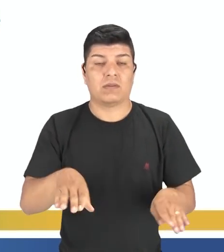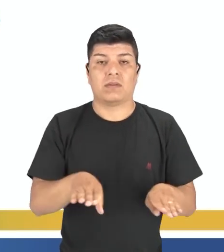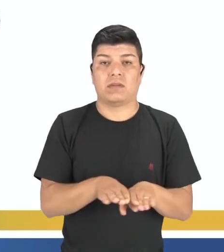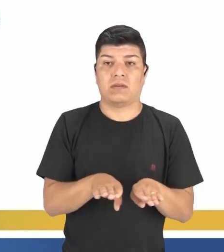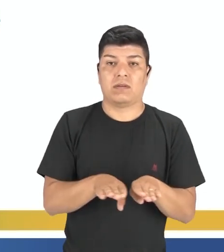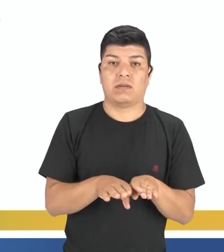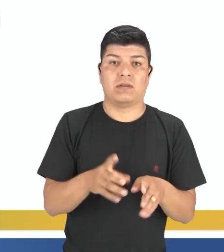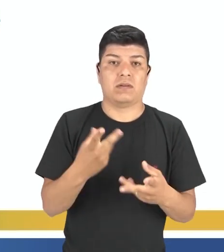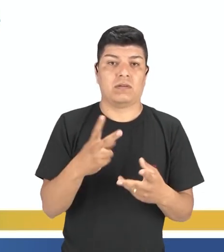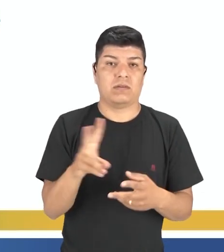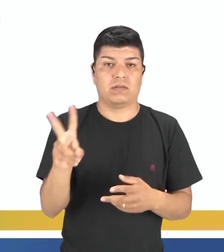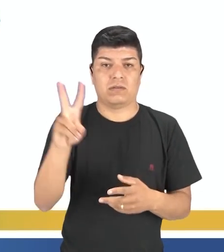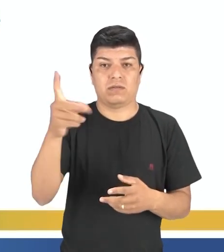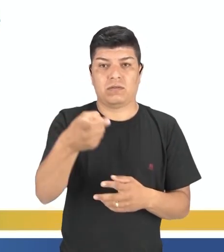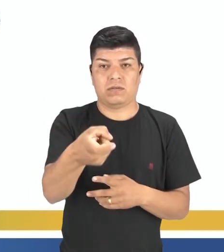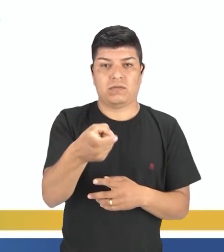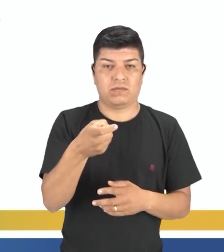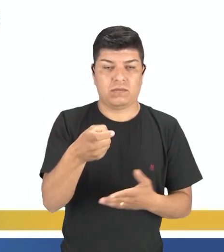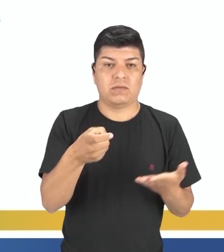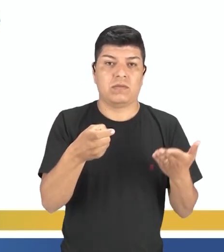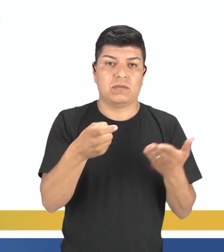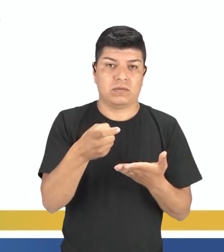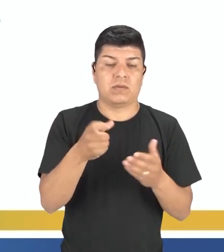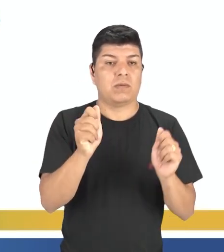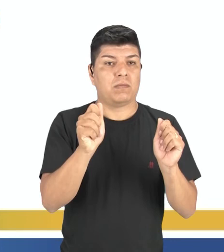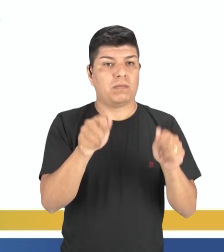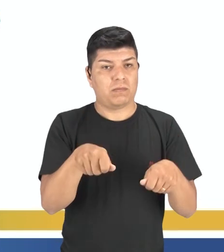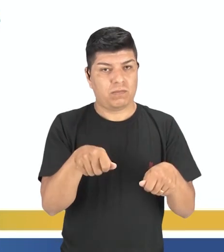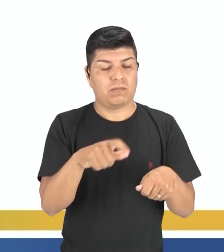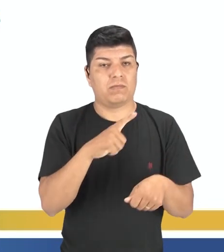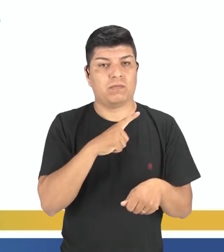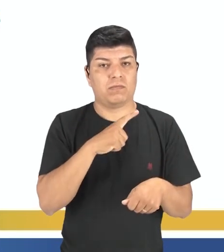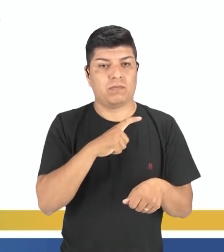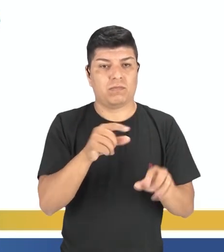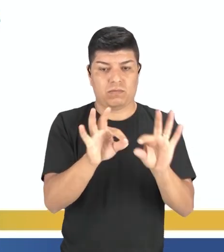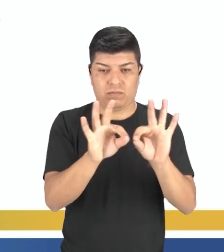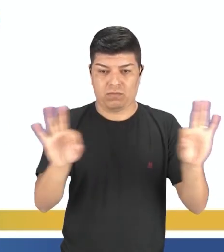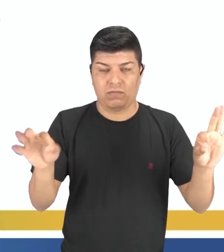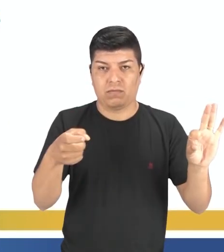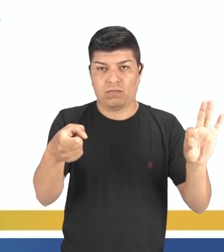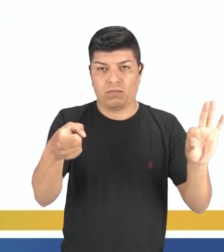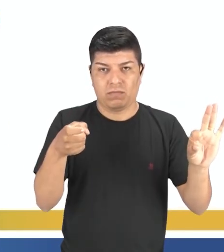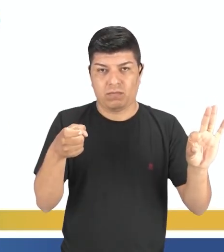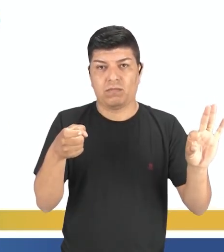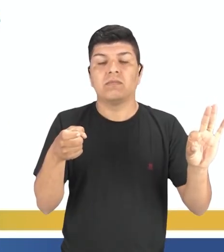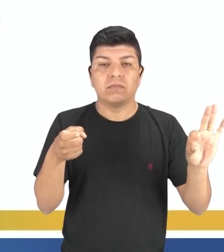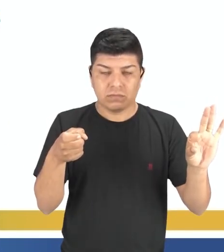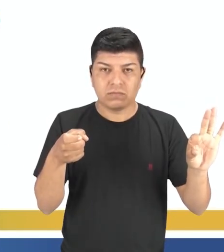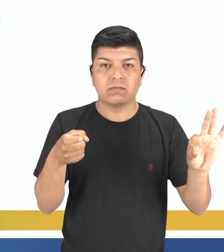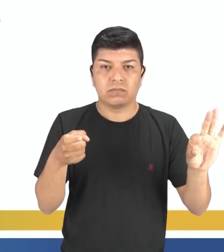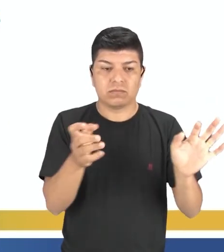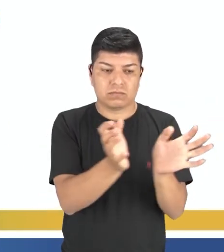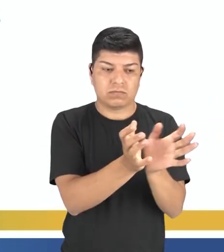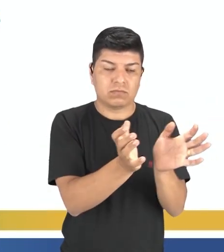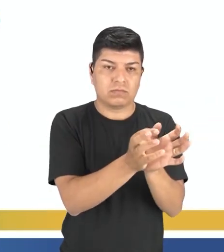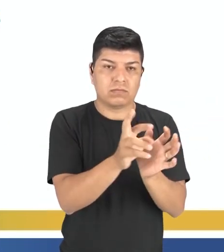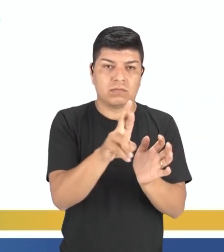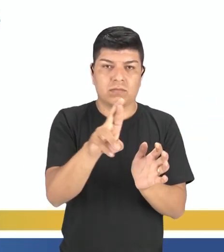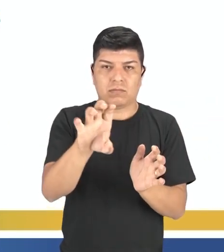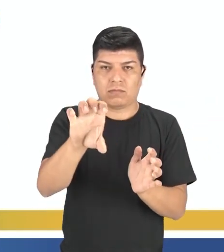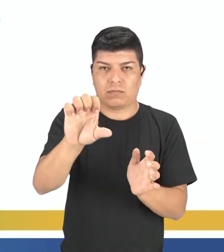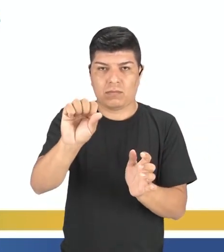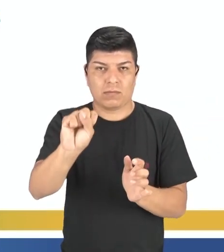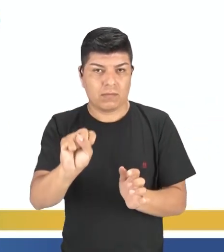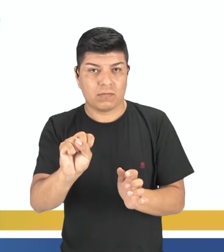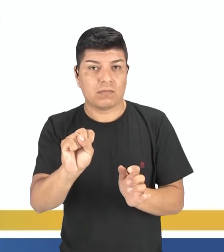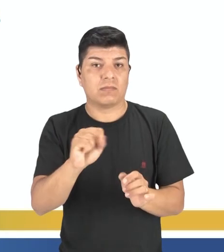que os meus valores de x aqui vão pertencer ao eixo do x. Pertencendo ao conjunto dos reais, significa